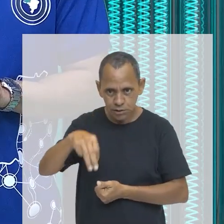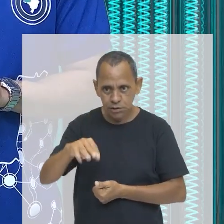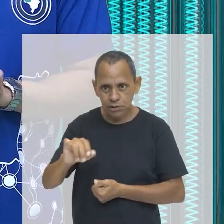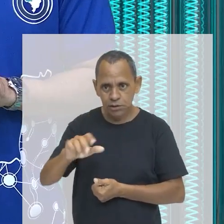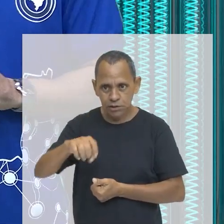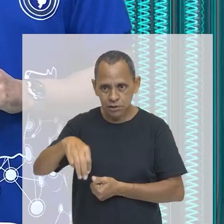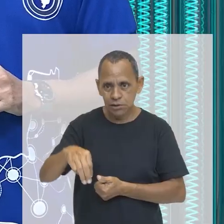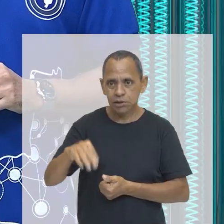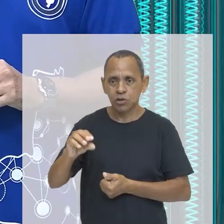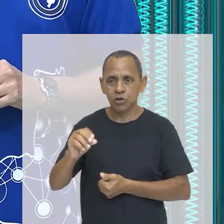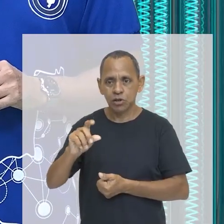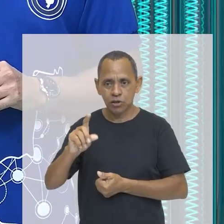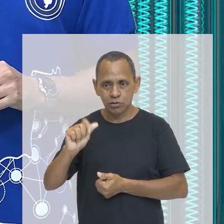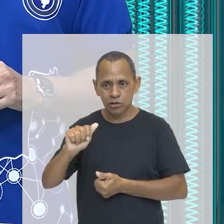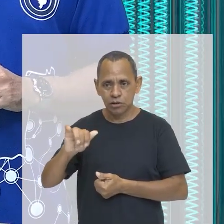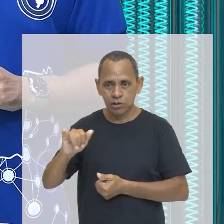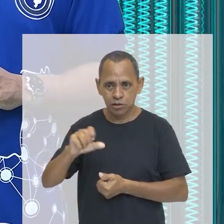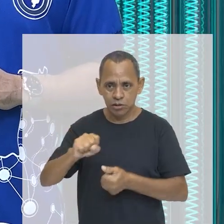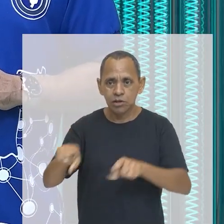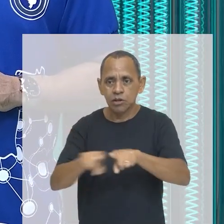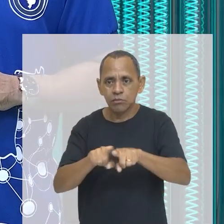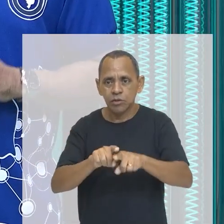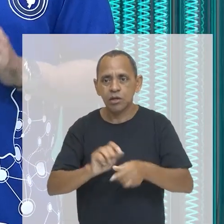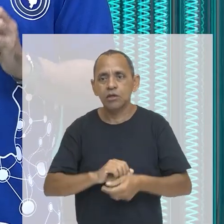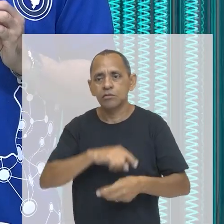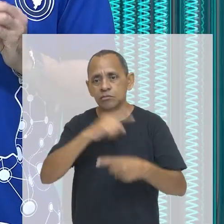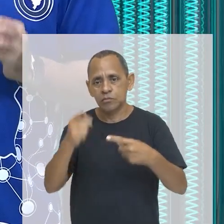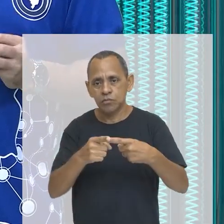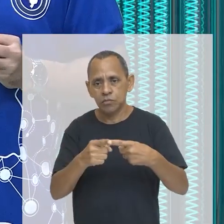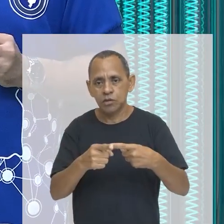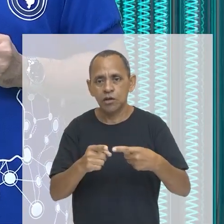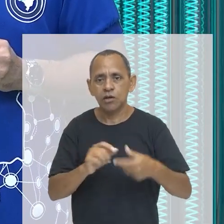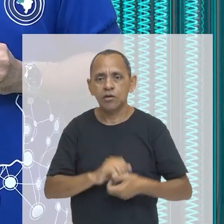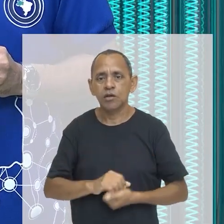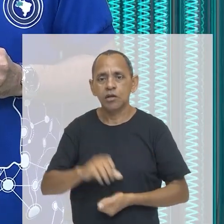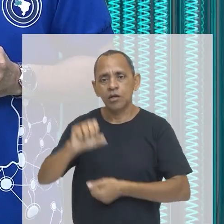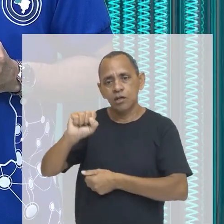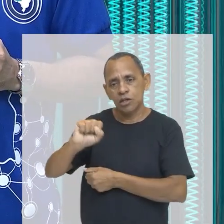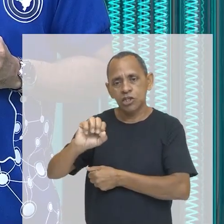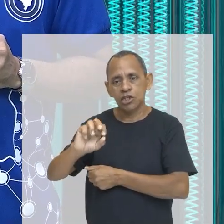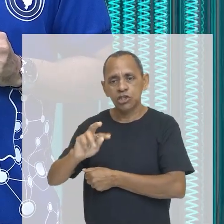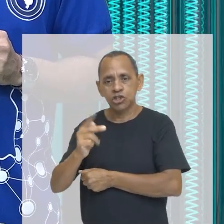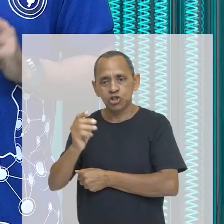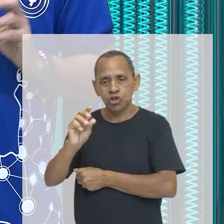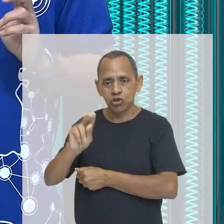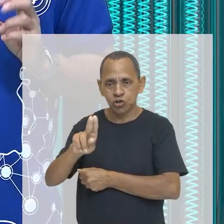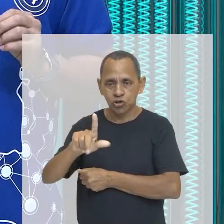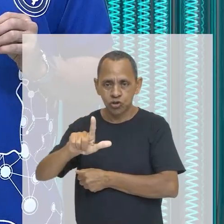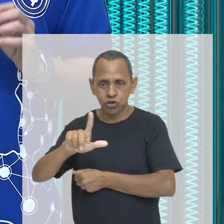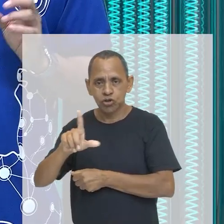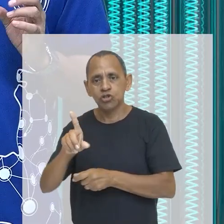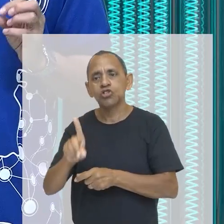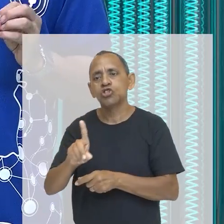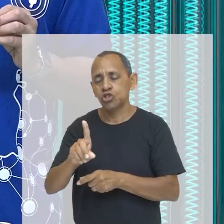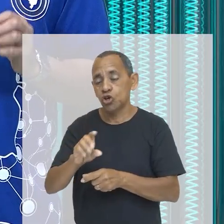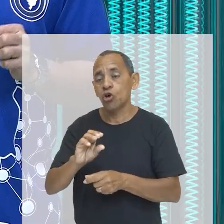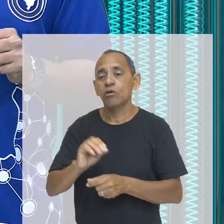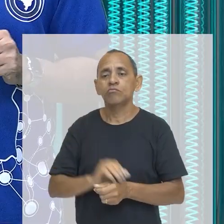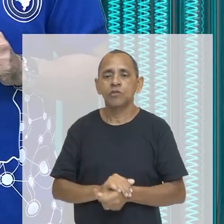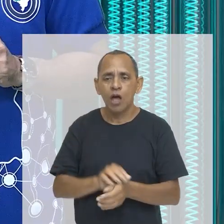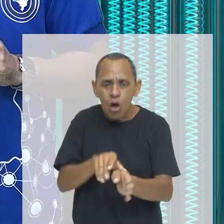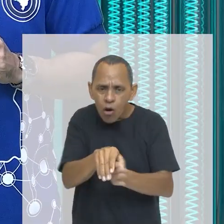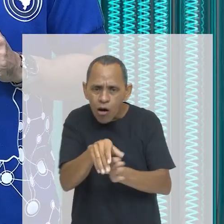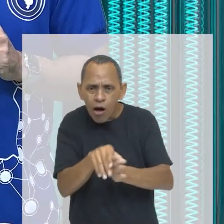mais utilizamos. Então tem o verbo modal should, que ele vai indicar sempre uma ideia de recomendação. Então ele vai passar essa ideia